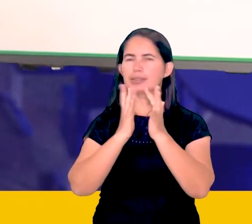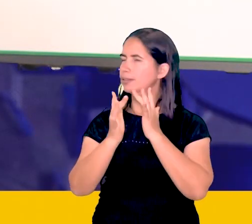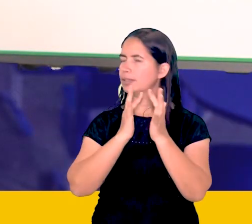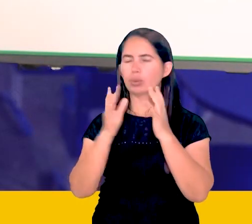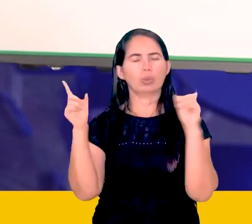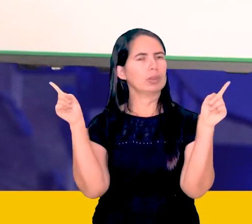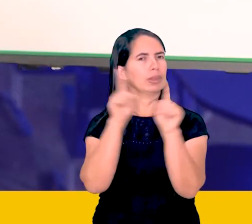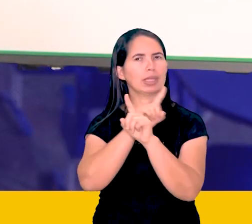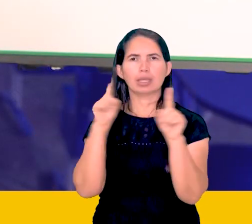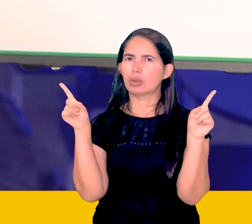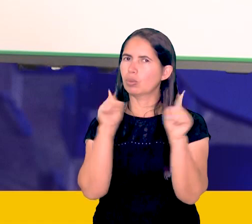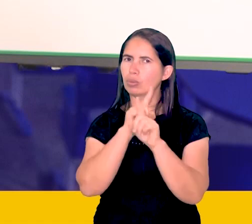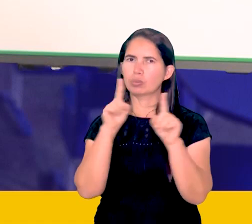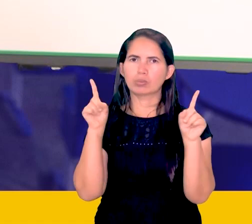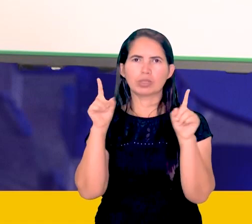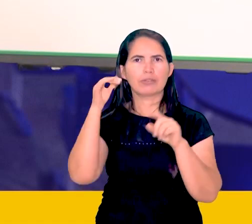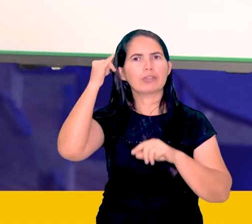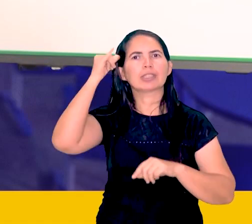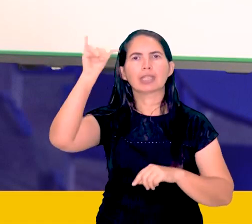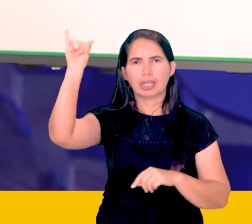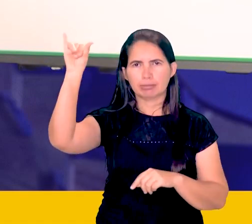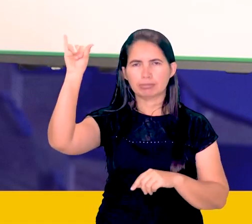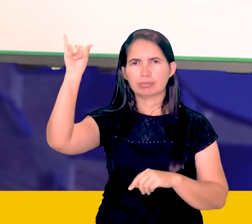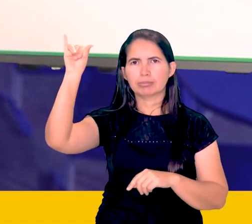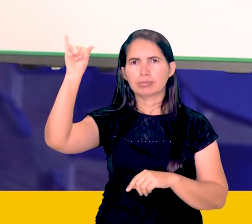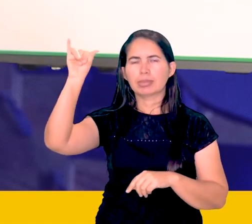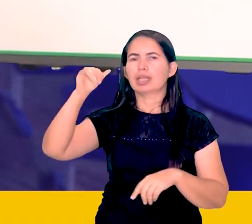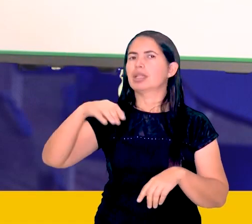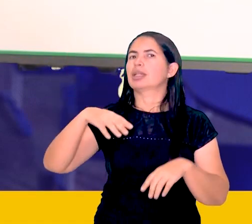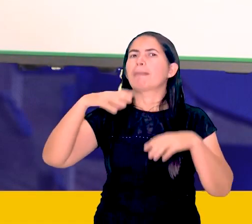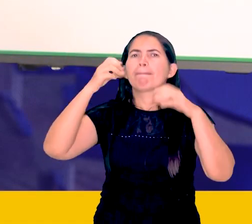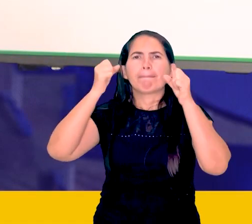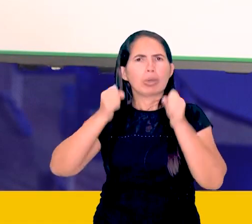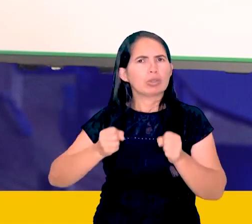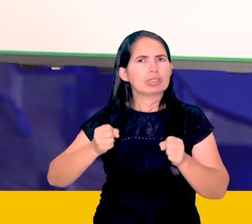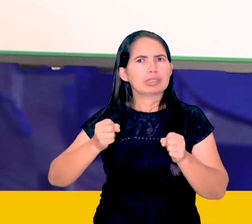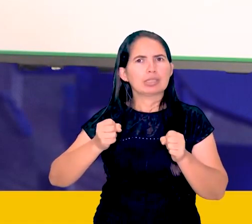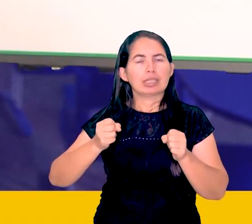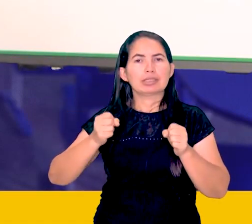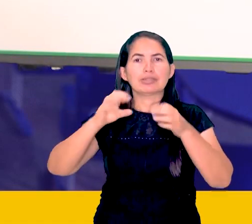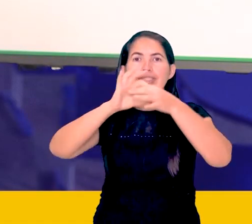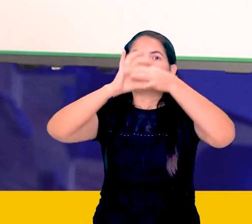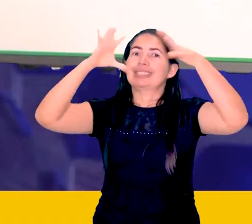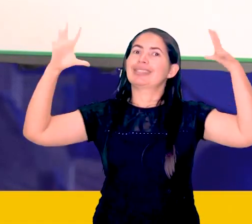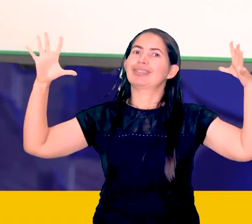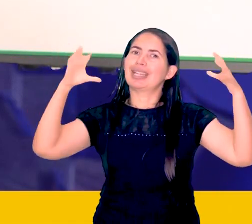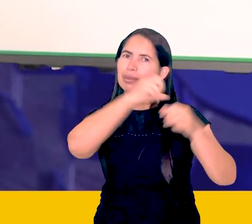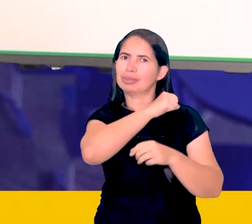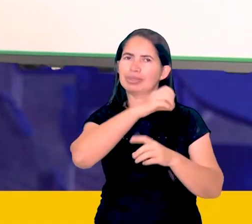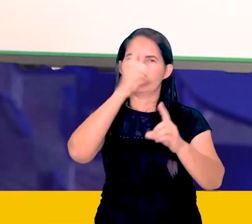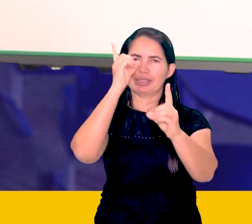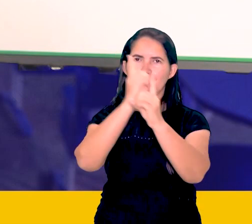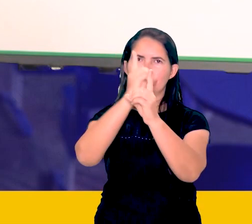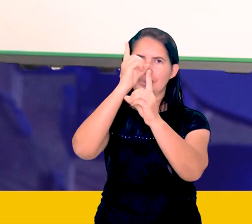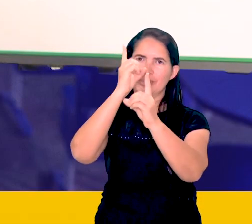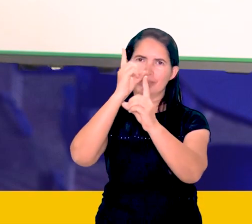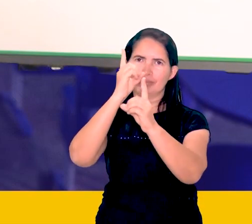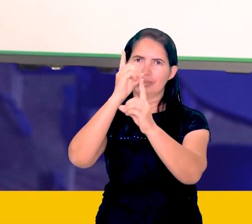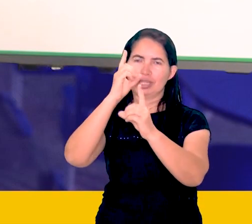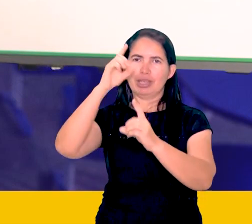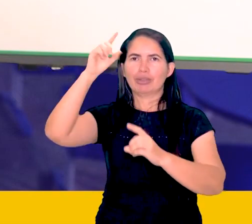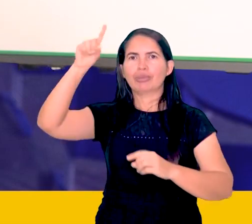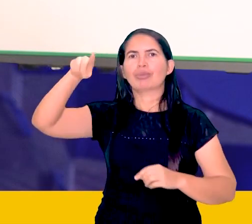respeitem, certo? As recomendações, respeitem o uso de máscara, respeite a